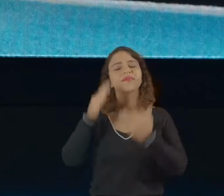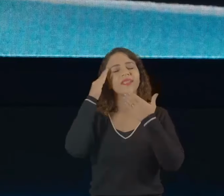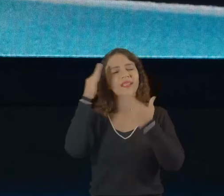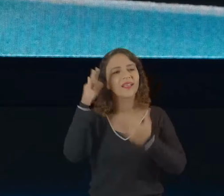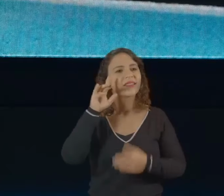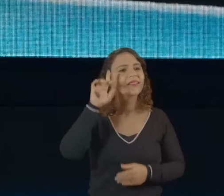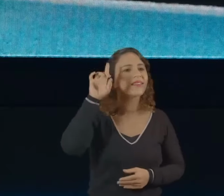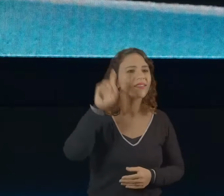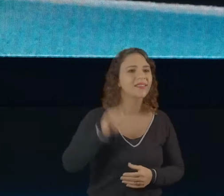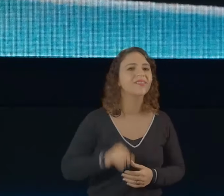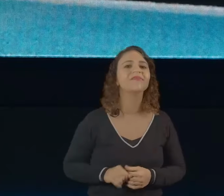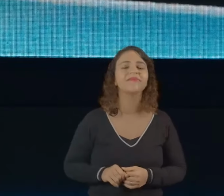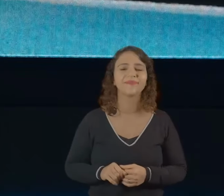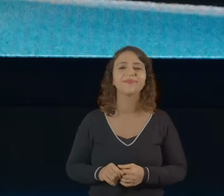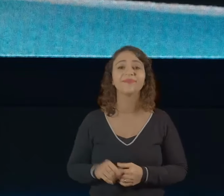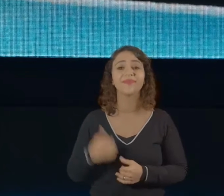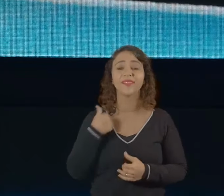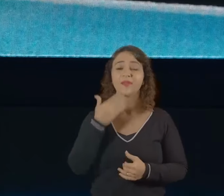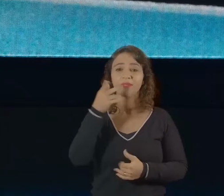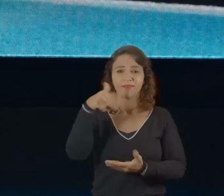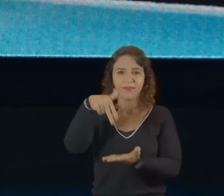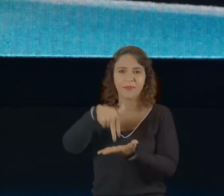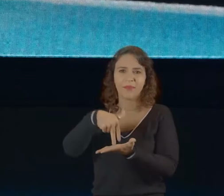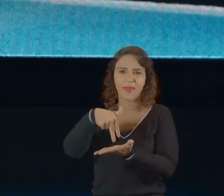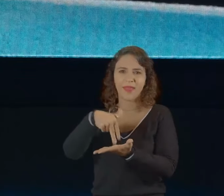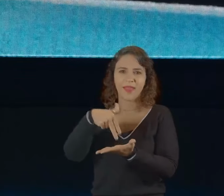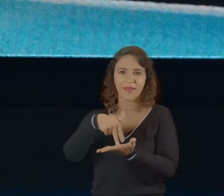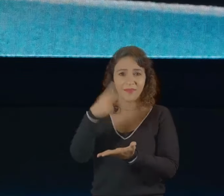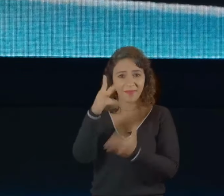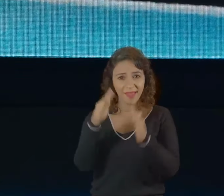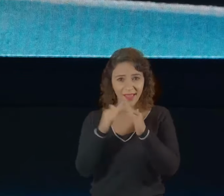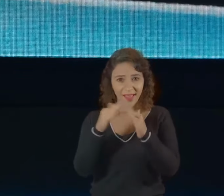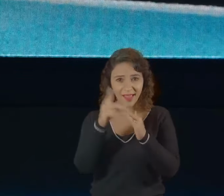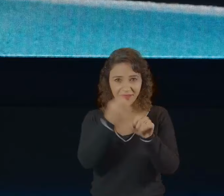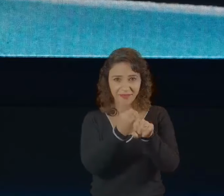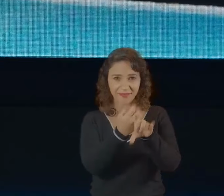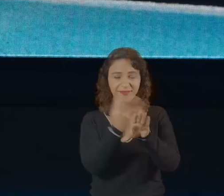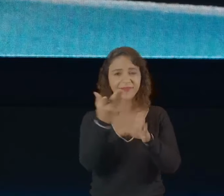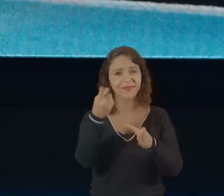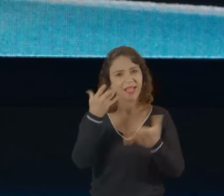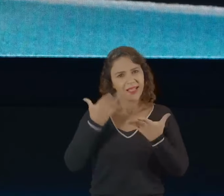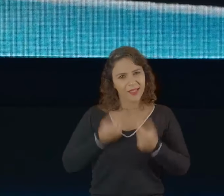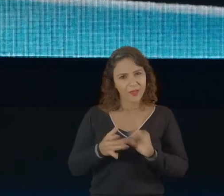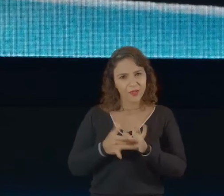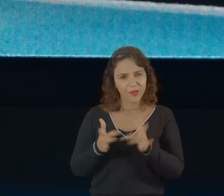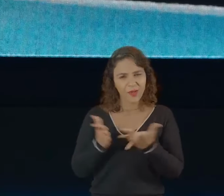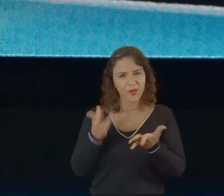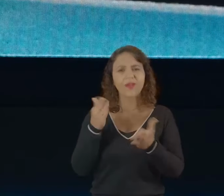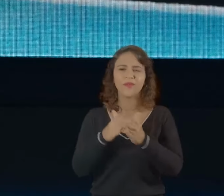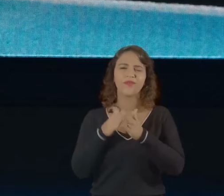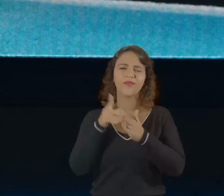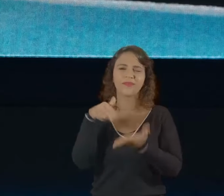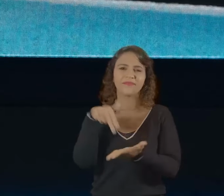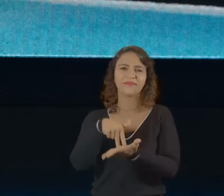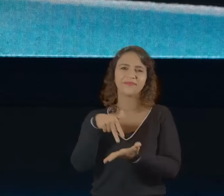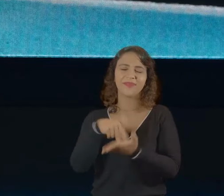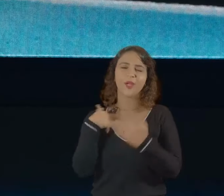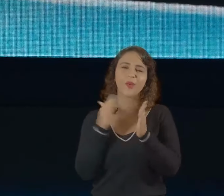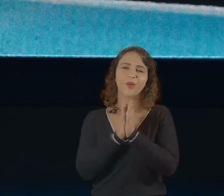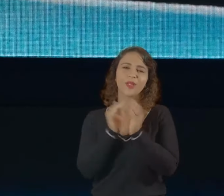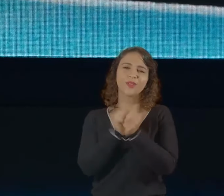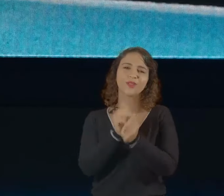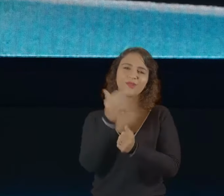Graças a Deus aqui também. Eu peço para você ficar de pé. Você que está entregando a sua vida a Jesus, por favor, fique de pé. Eu vou orar com vocês.